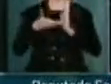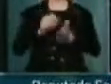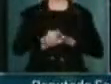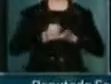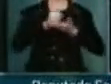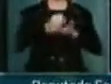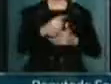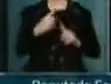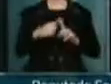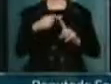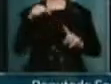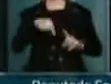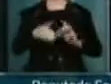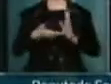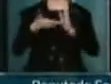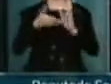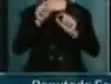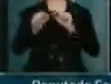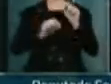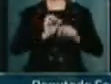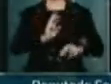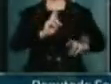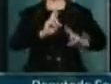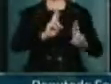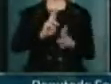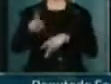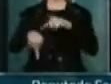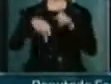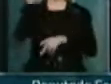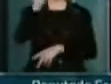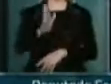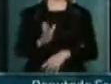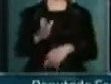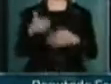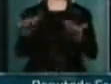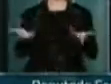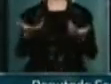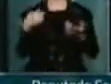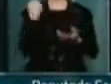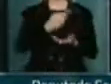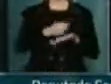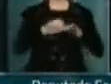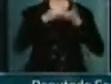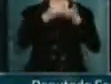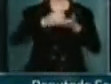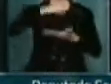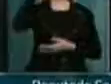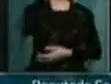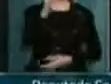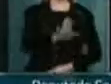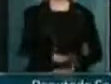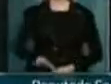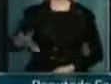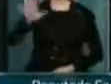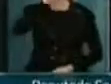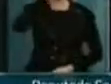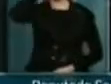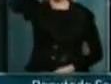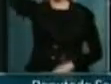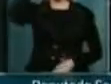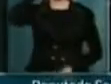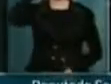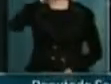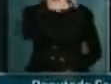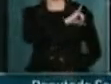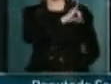representa o povo brasileiro está solidária aos bombeiros do Brasil em particular do Rio de